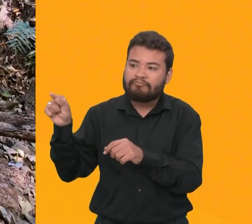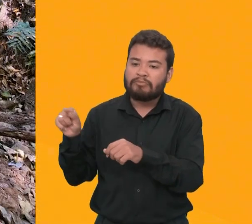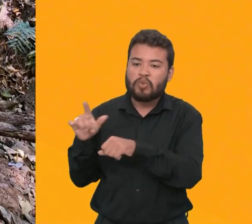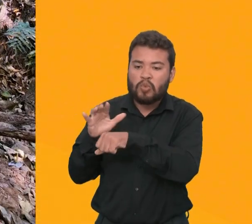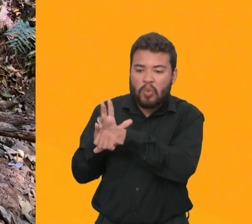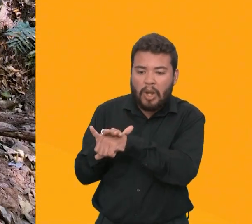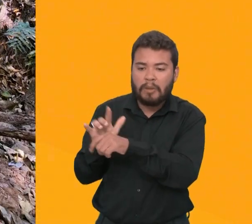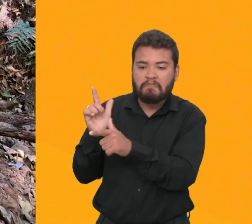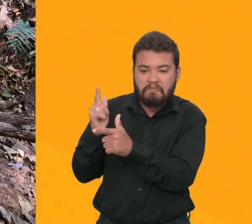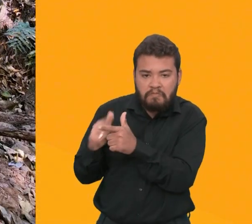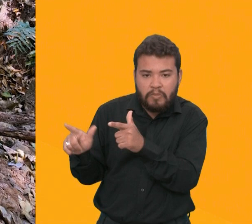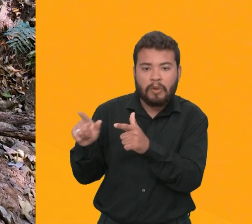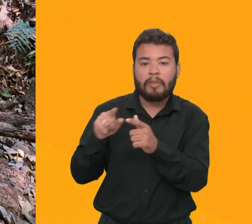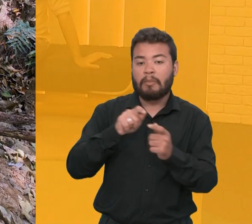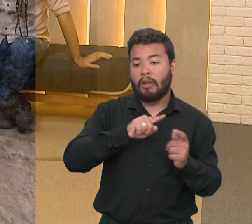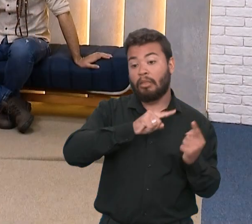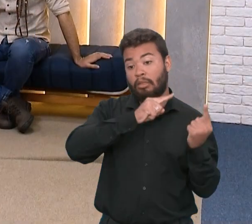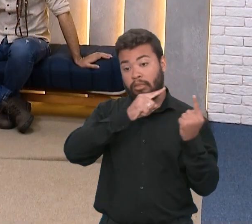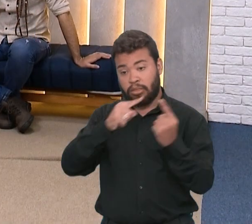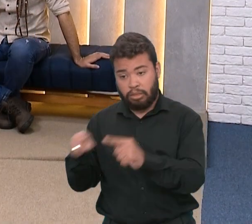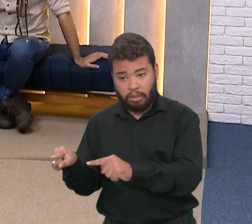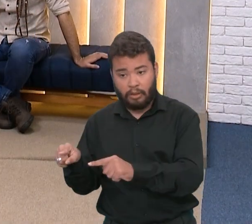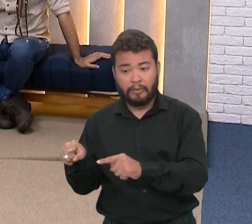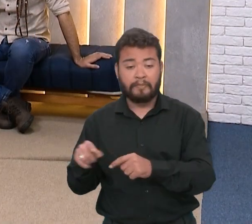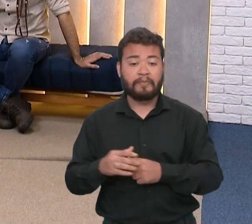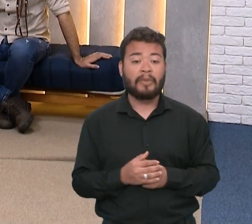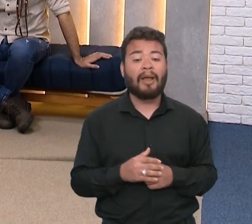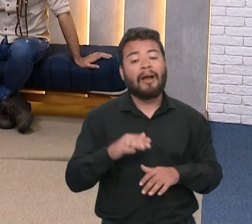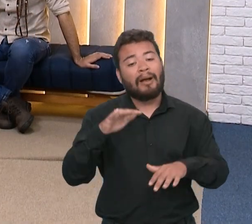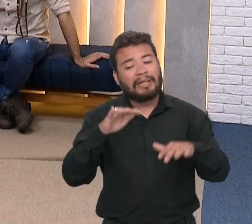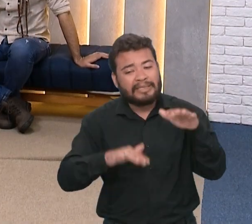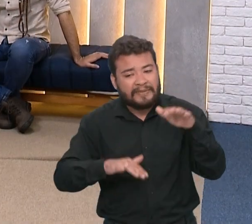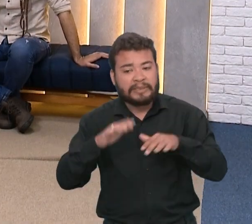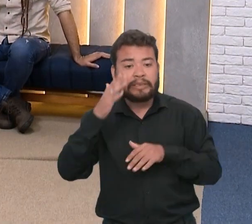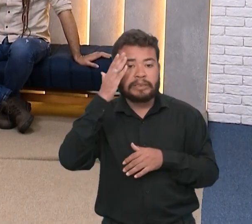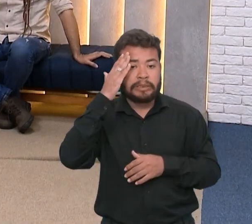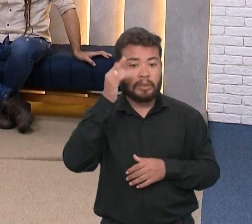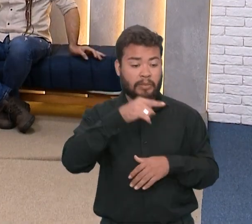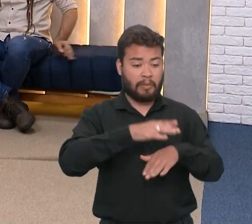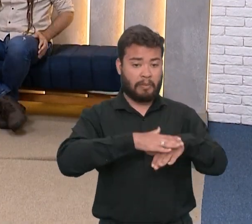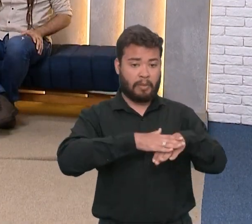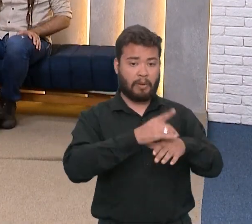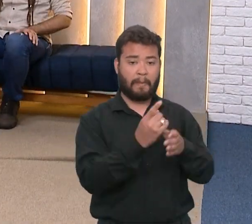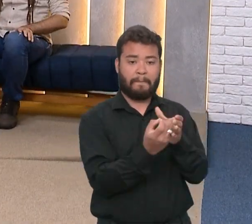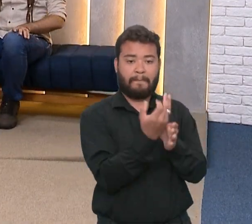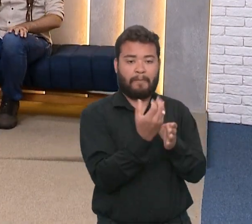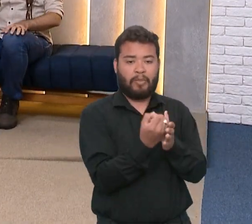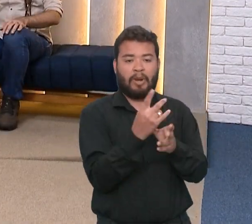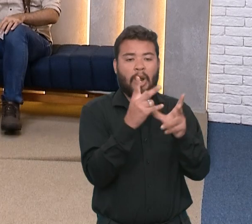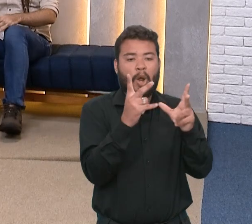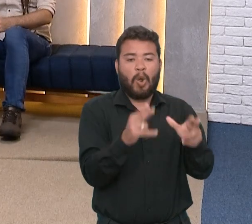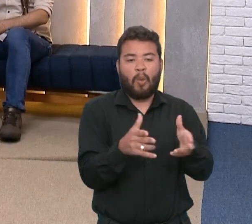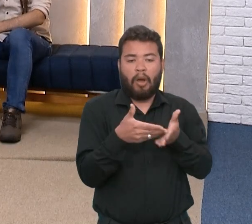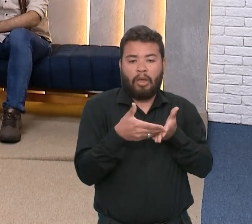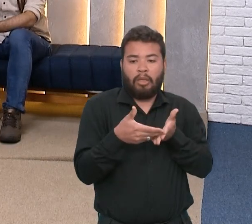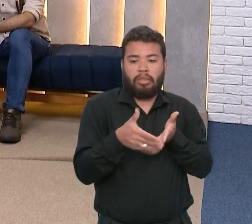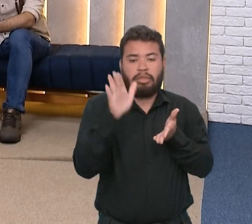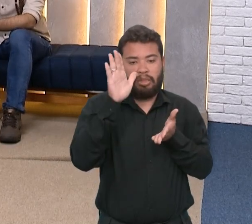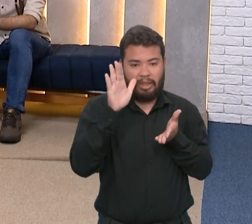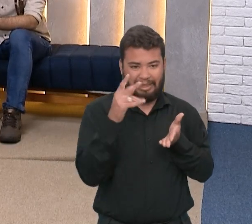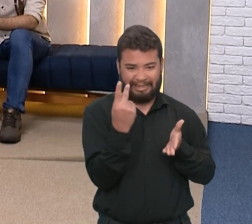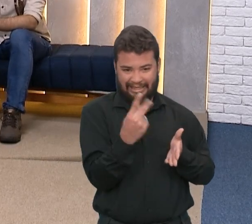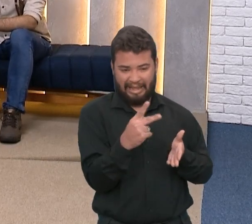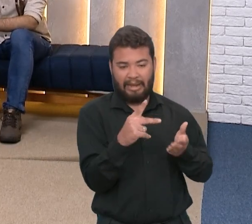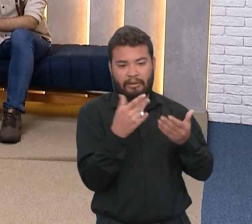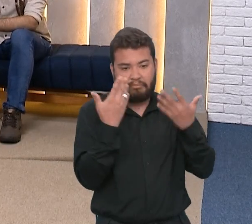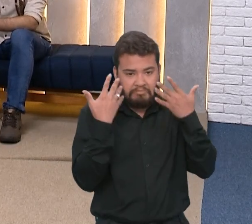ser no ambiente onde eles estão inseridos algo extremamente relevante, né, porque eles podem produzir isso apenas como uma forma de eliminar o que não seria tão interessante para eles,